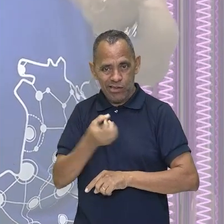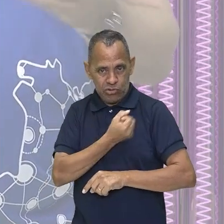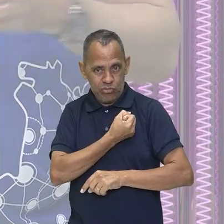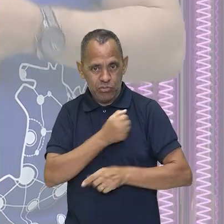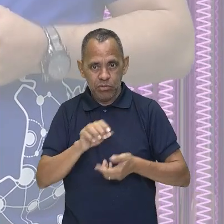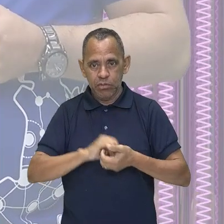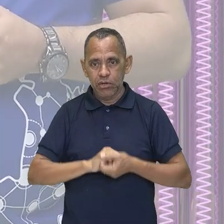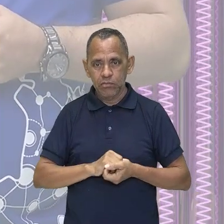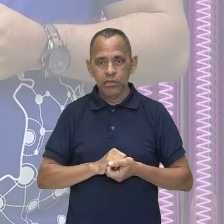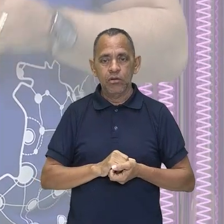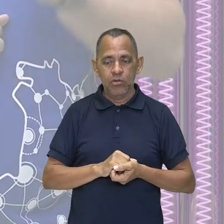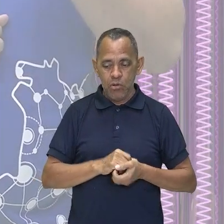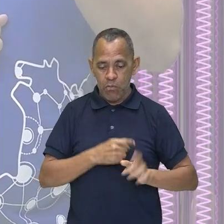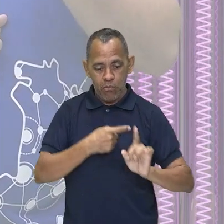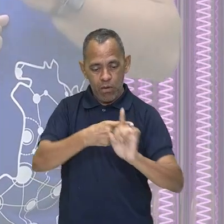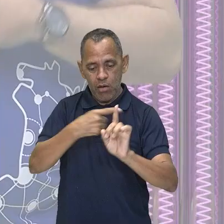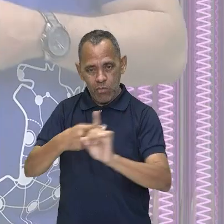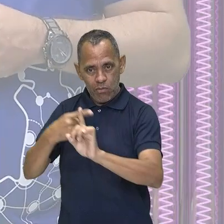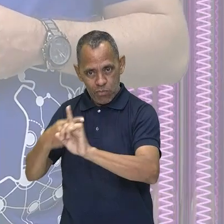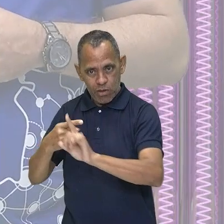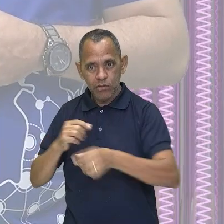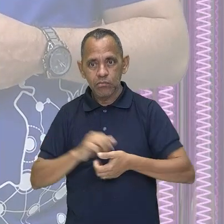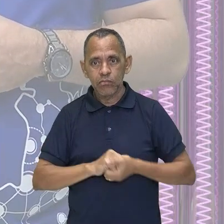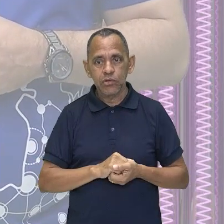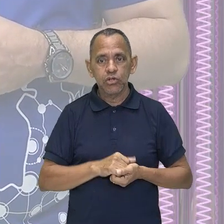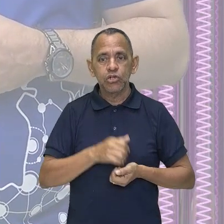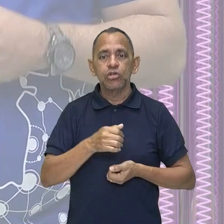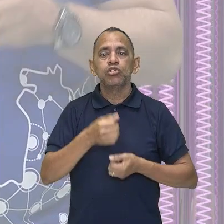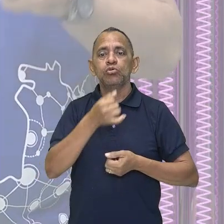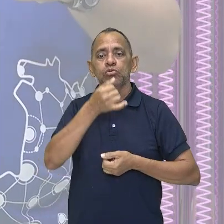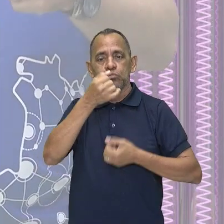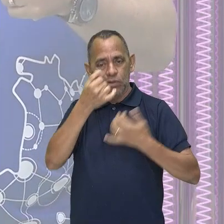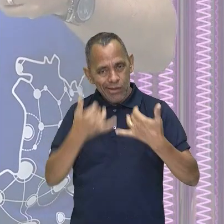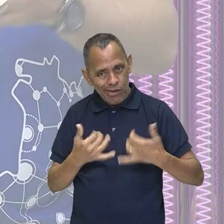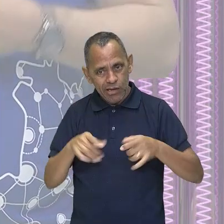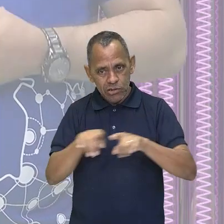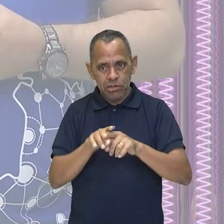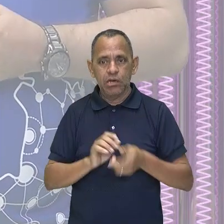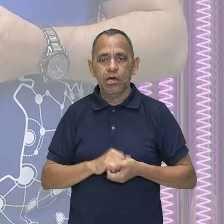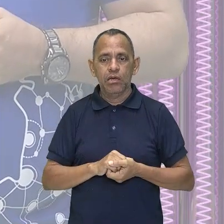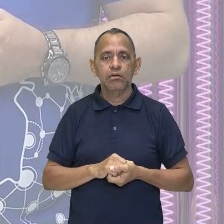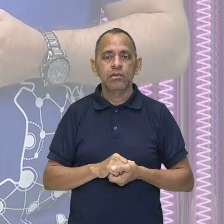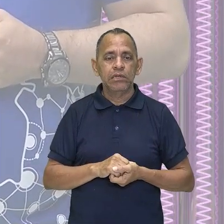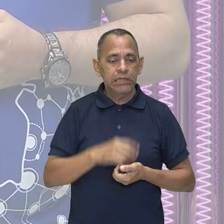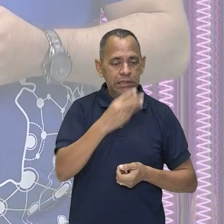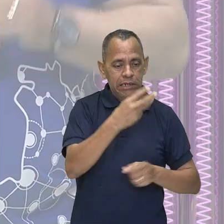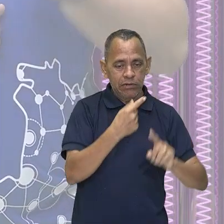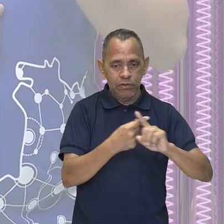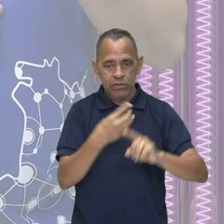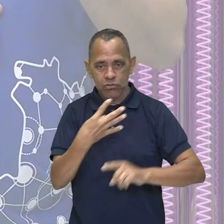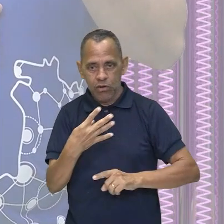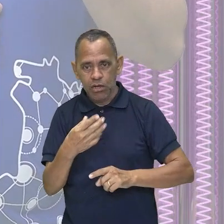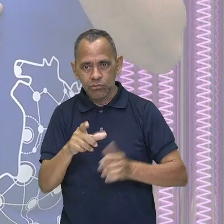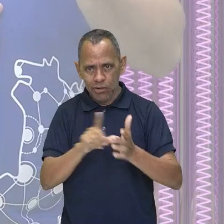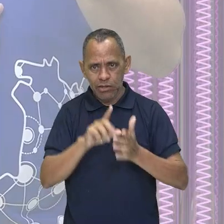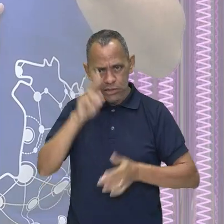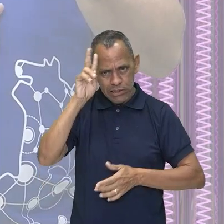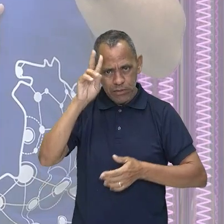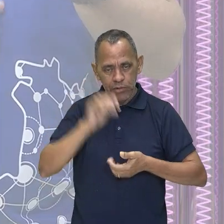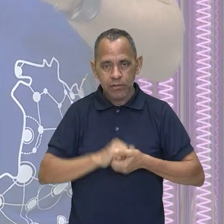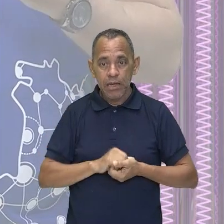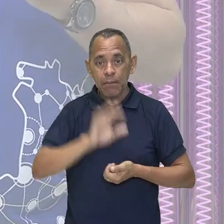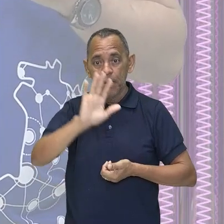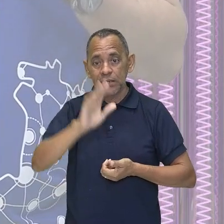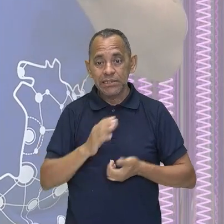mais esse número. Como eu expliquei ali no exemplo de 3 vezes 4. Ok? Porém, agora, o